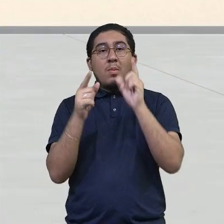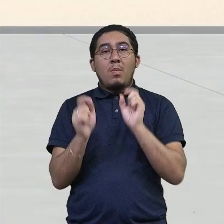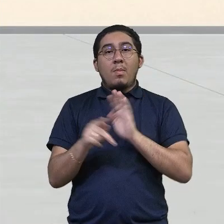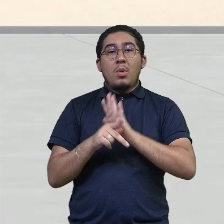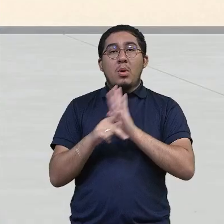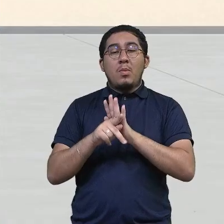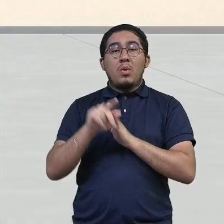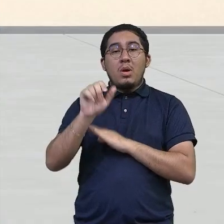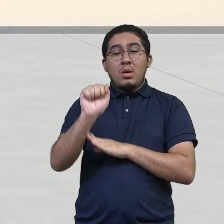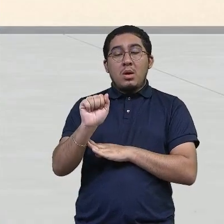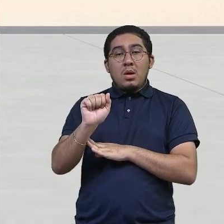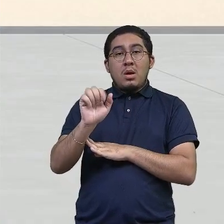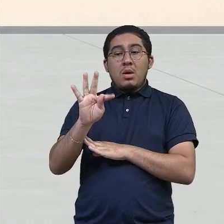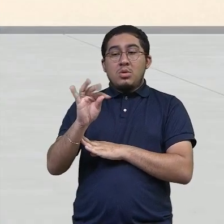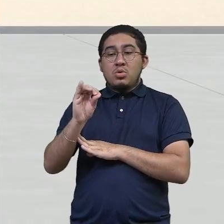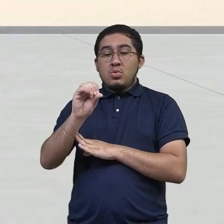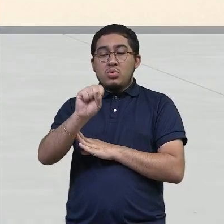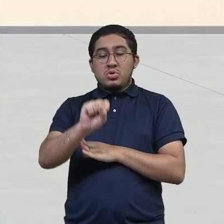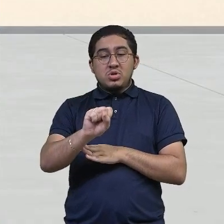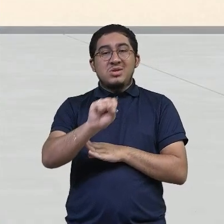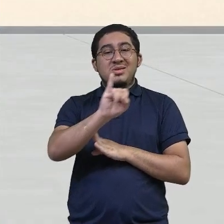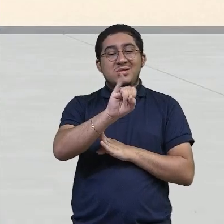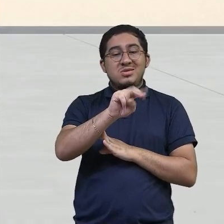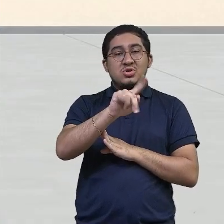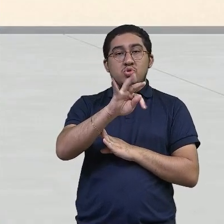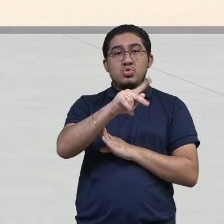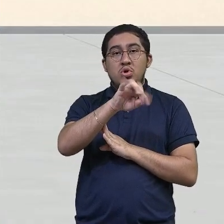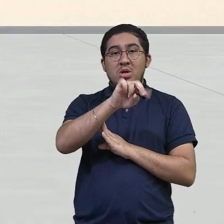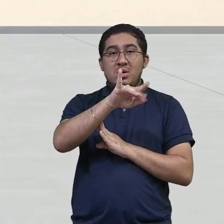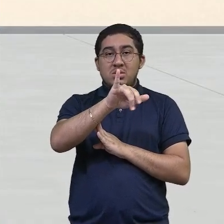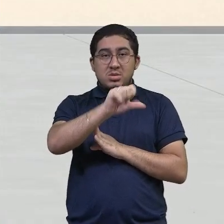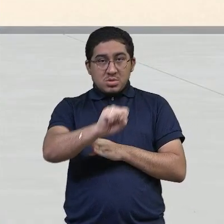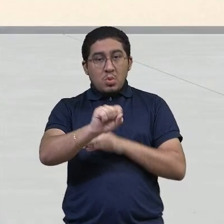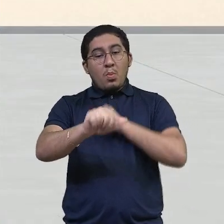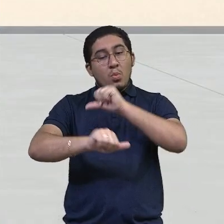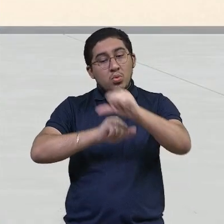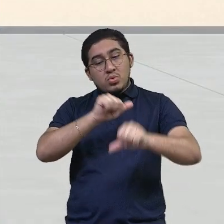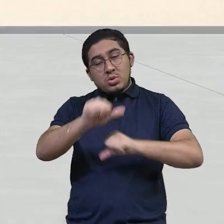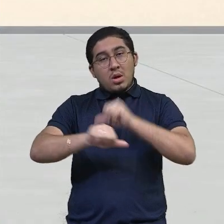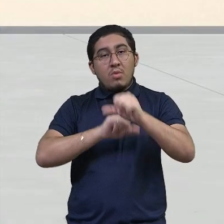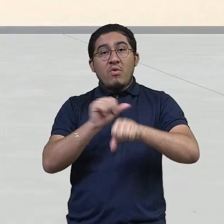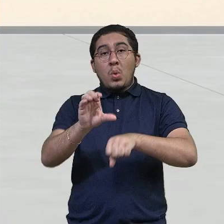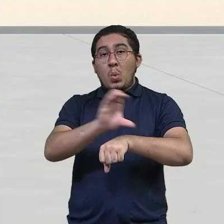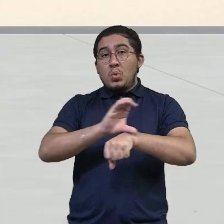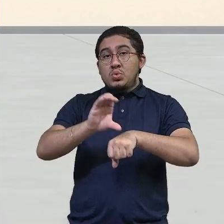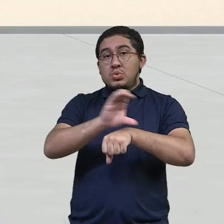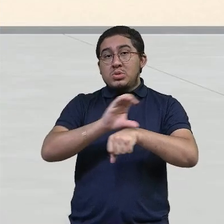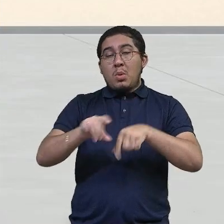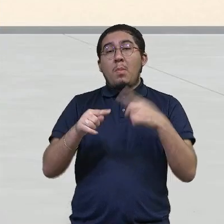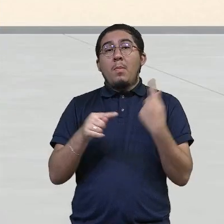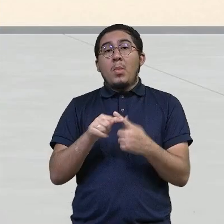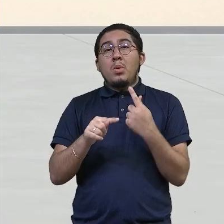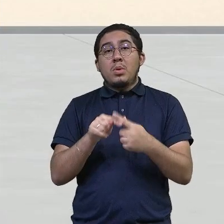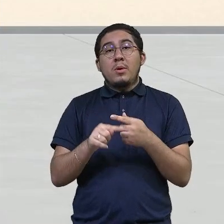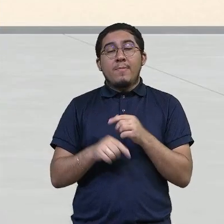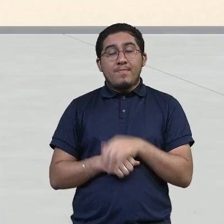atos institucionais, que modificavam então ali, né, a Constituição. Para quê?